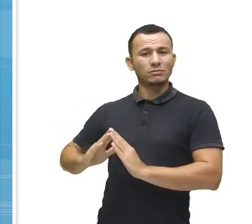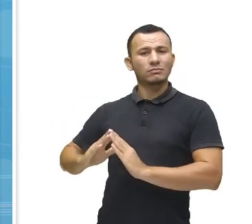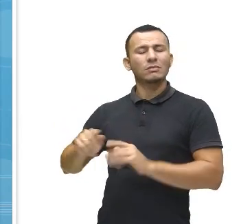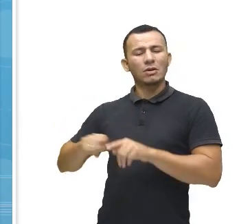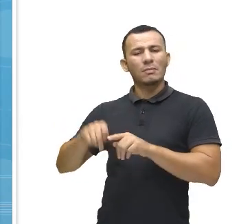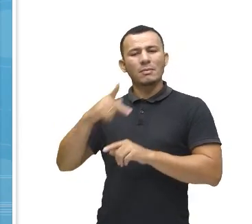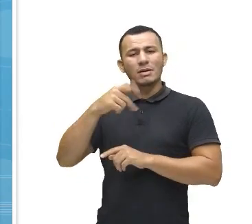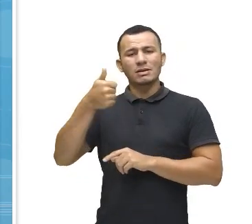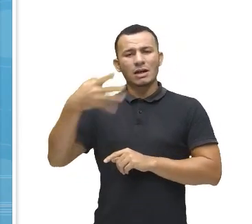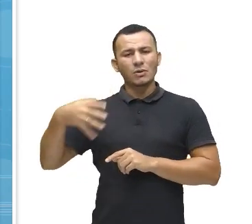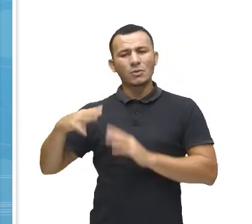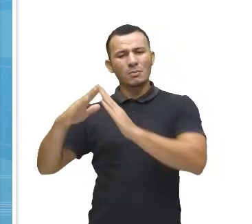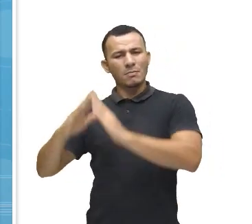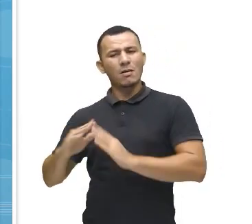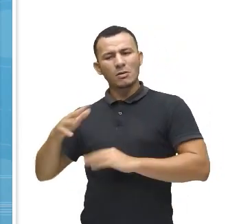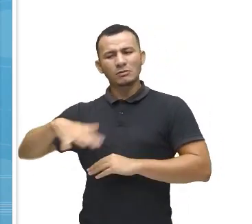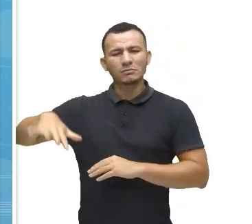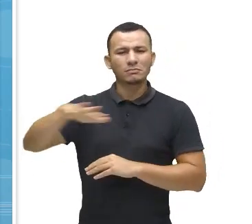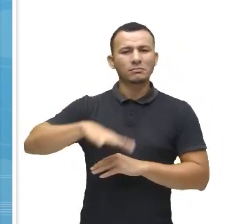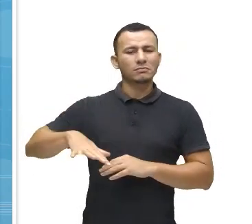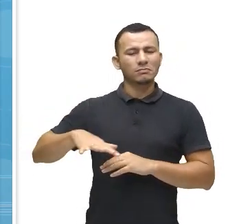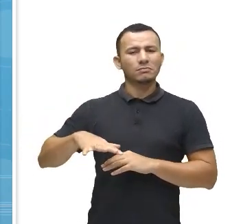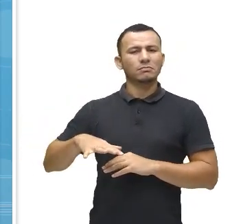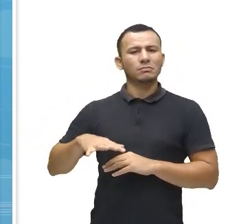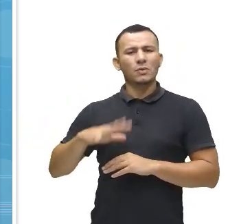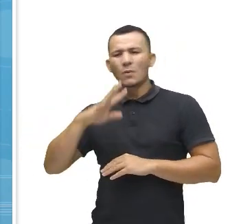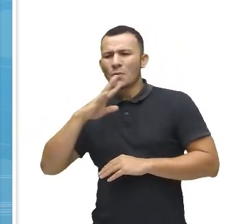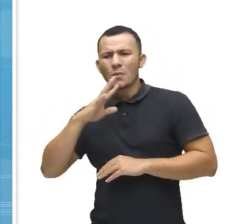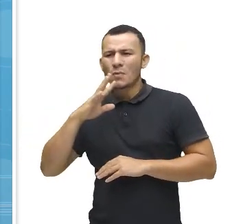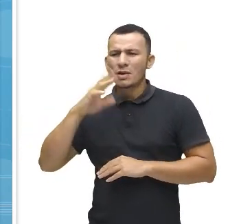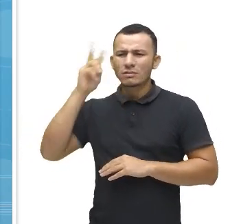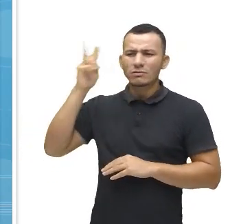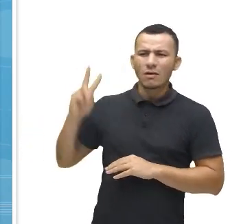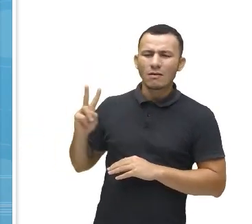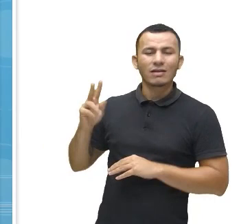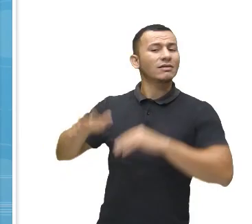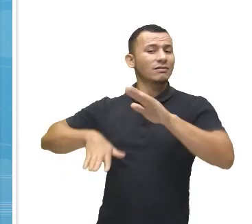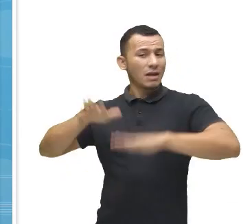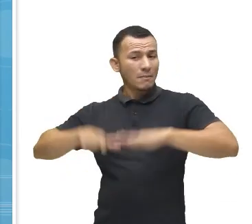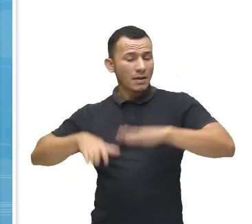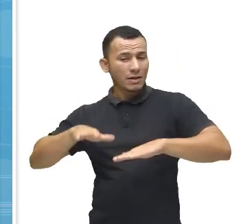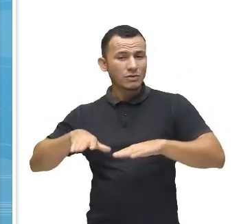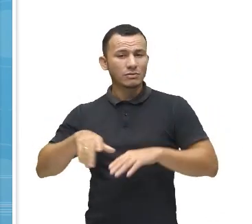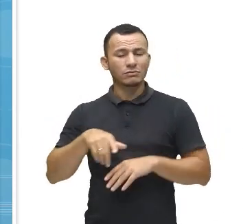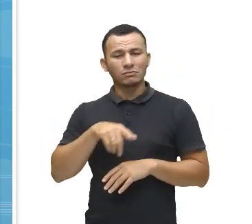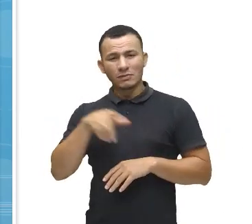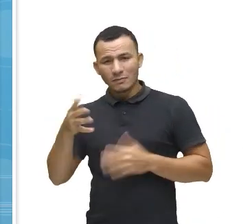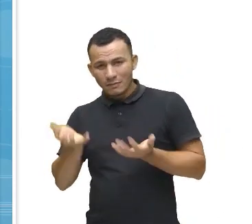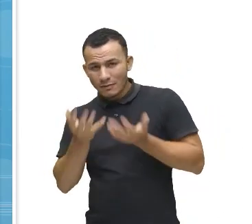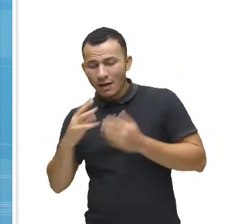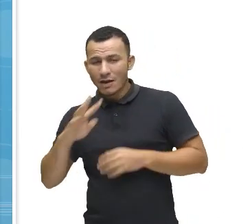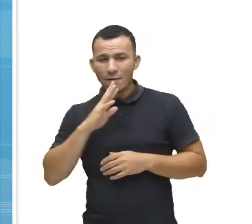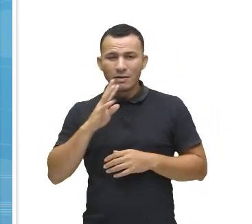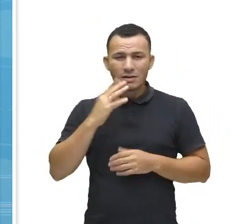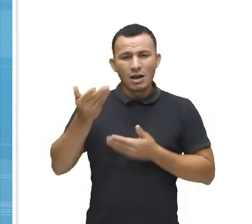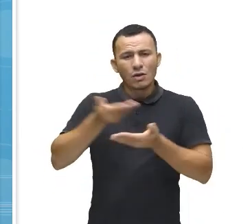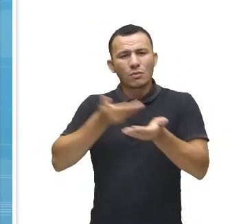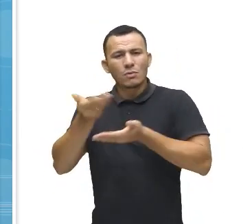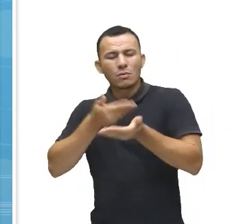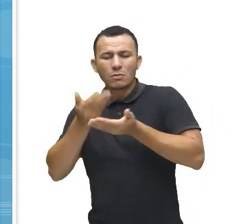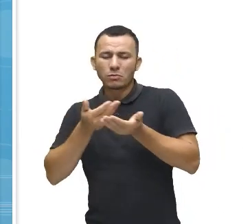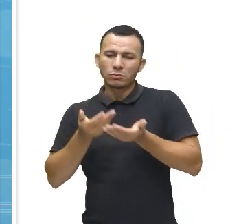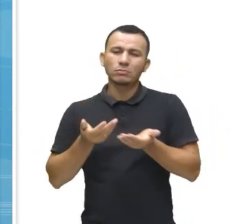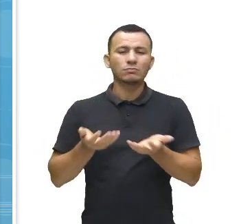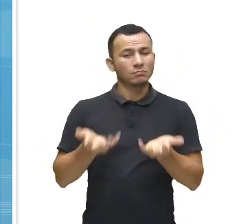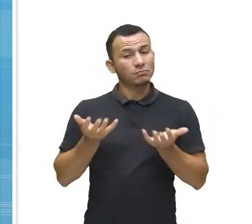Praça 14, conheço, ou moro na Praça 14 e não conhecia essa história do meu bairro. Gostaria de conhecer um pouco mais, gostaria de compartilhar um pouco